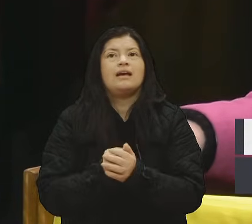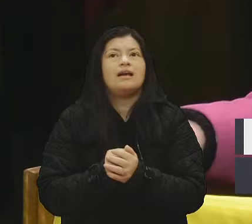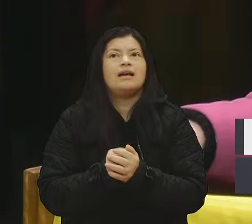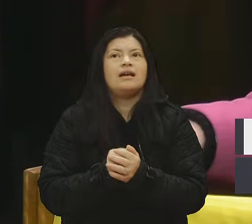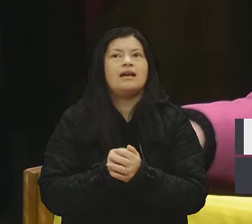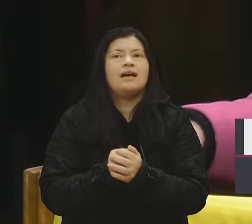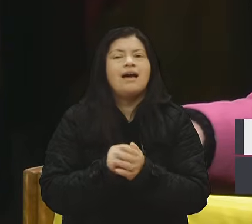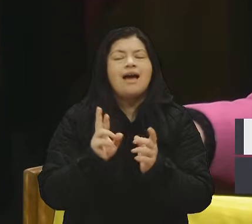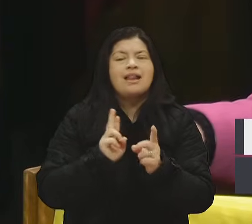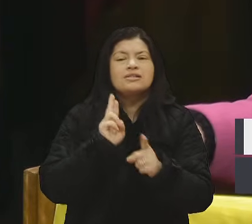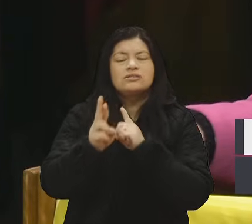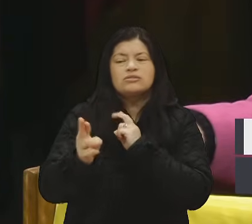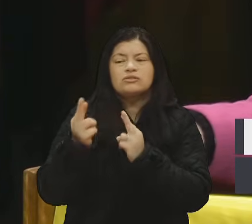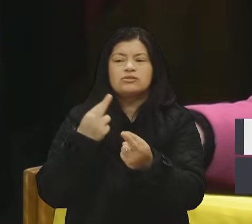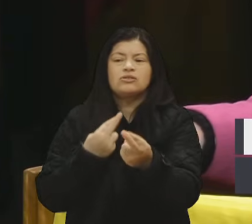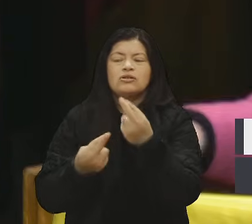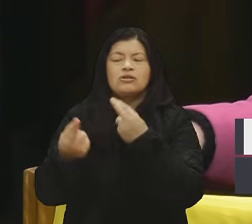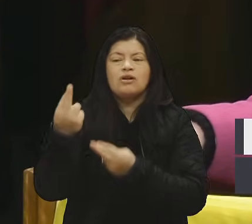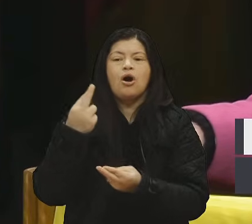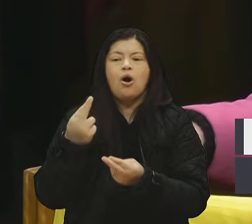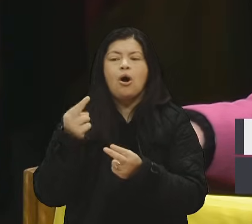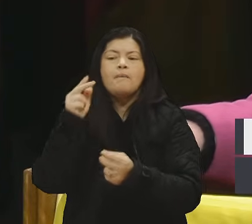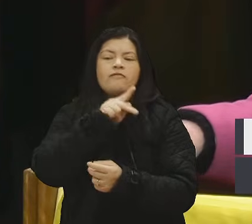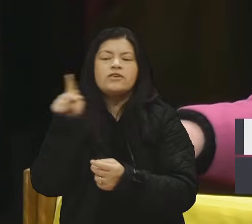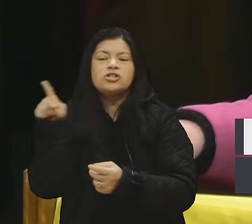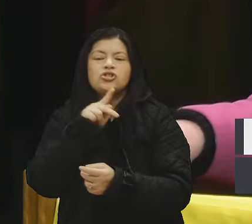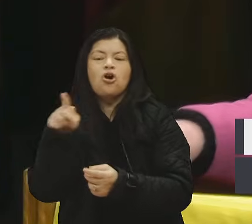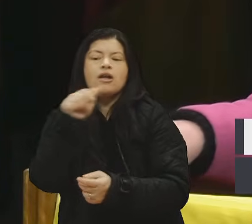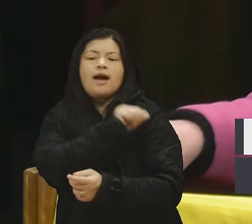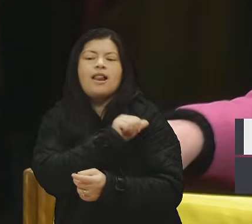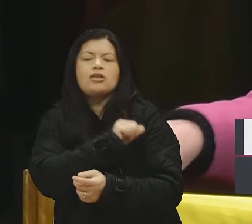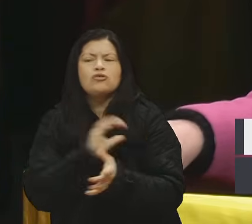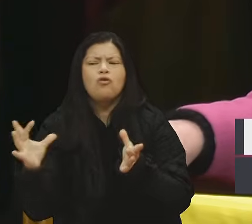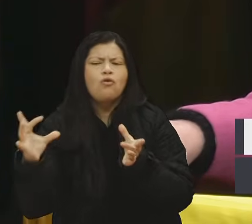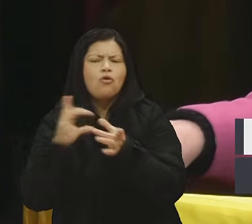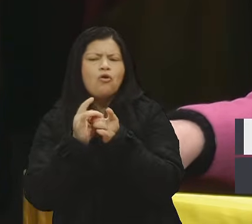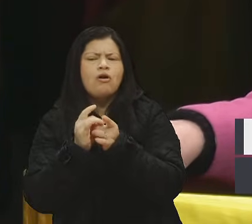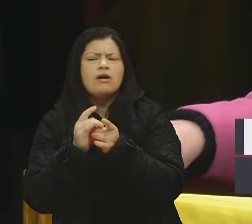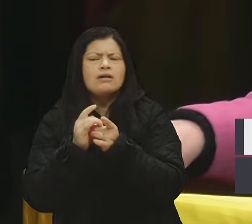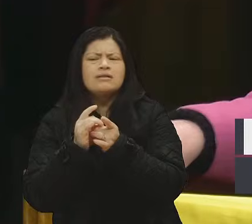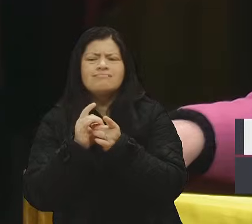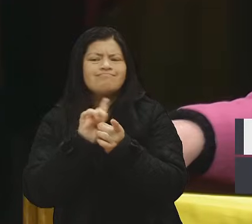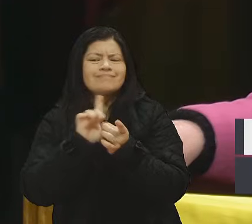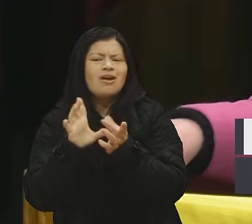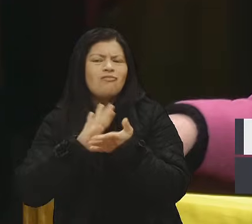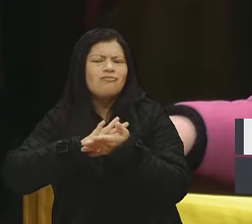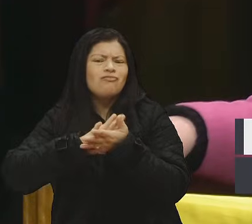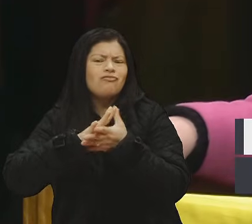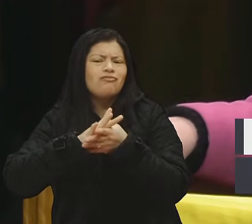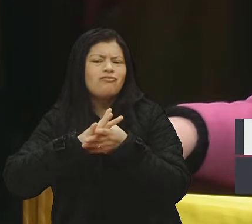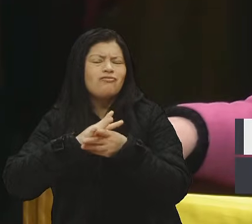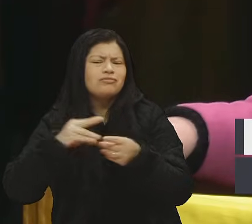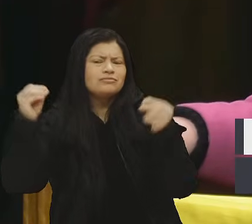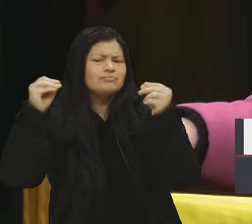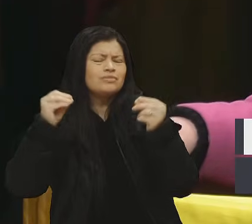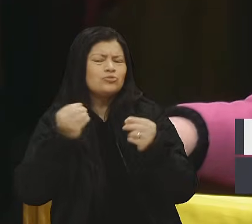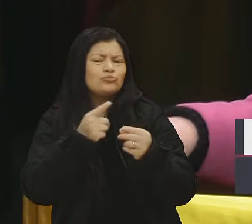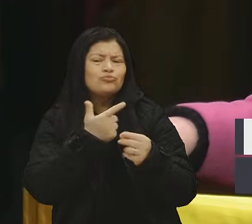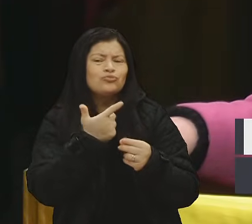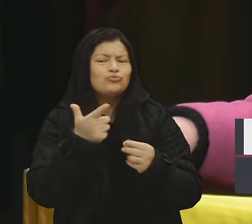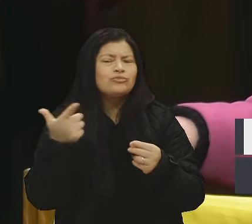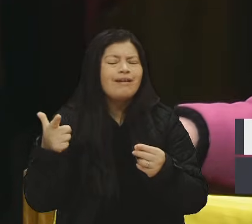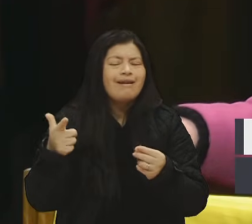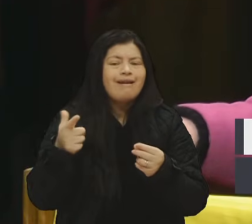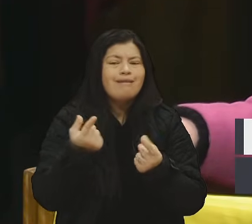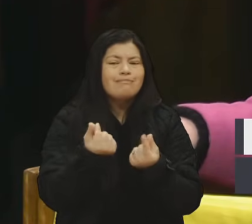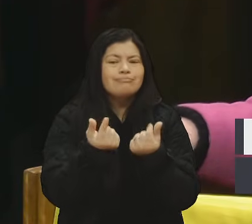relação professor-aluno e com a sua comunidade. E esse vínculo ninguém tira, esse vínculo não tem preço. Ele